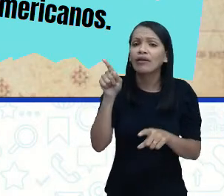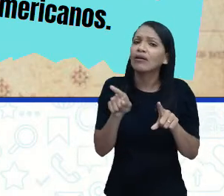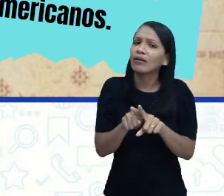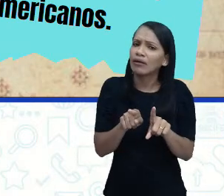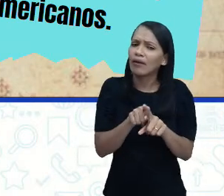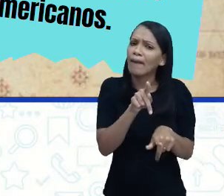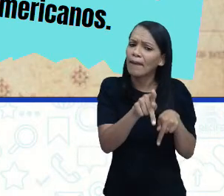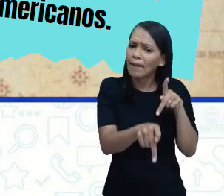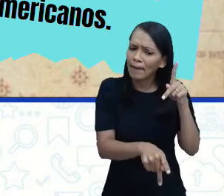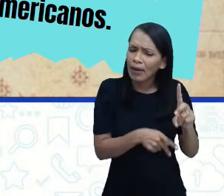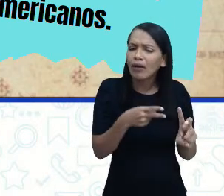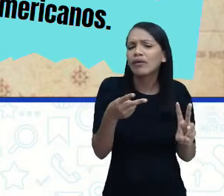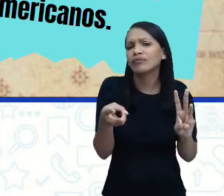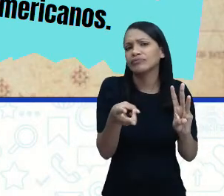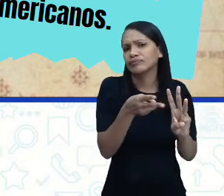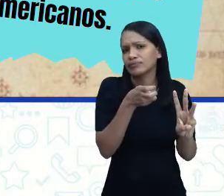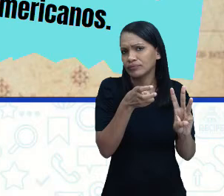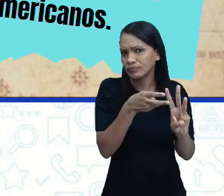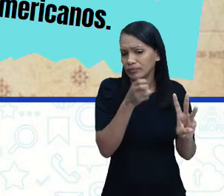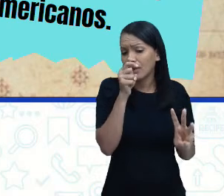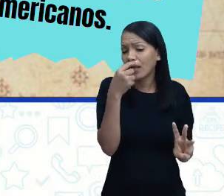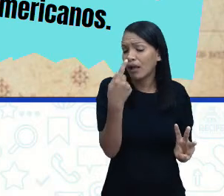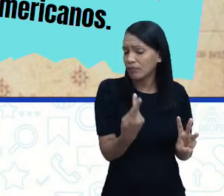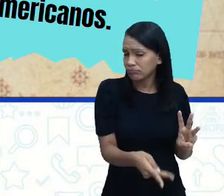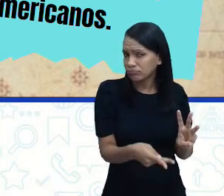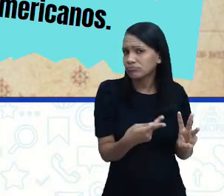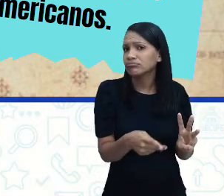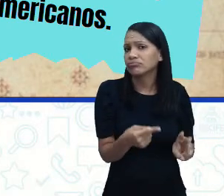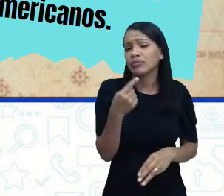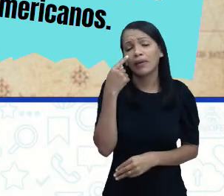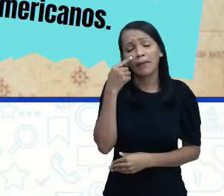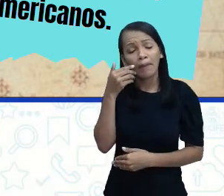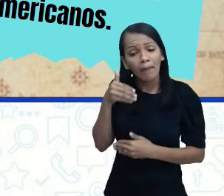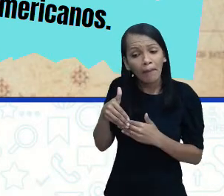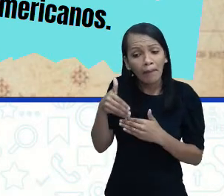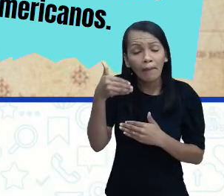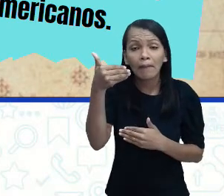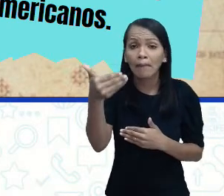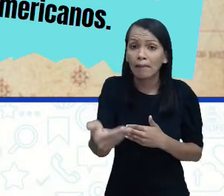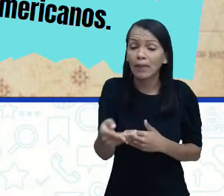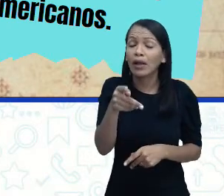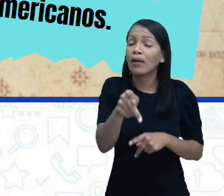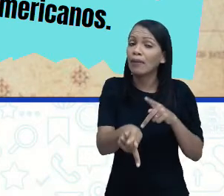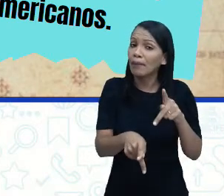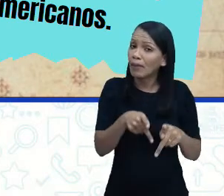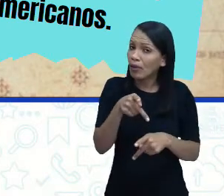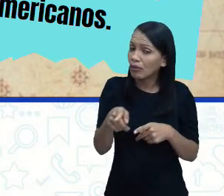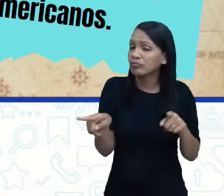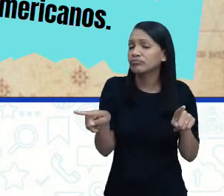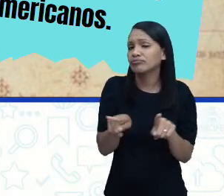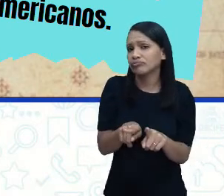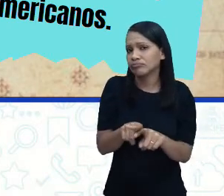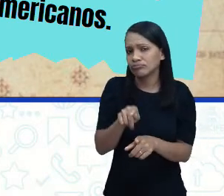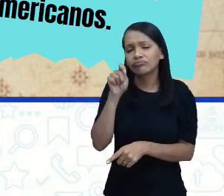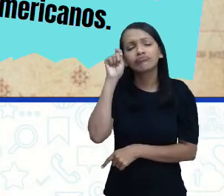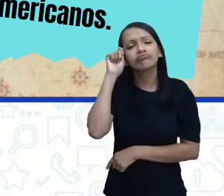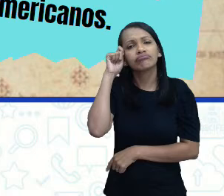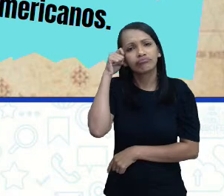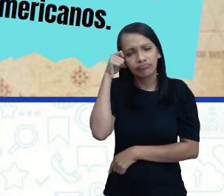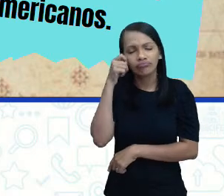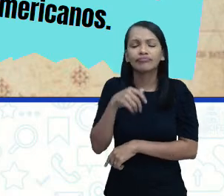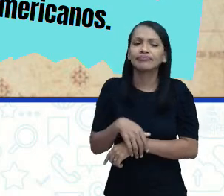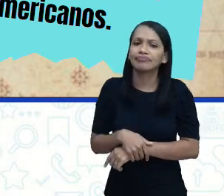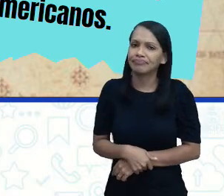povos originários indígenas aqui na América e mais na frente os povos africanos que foram trazidos,